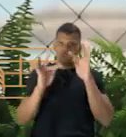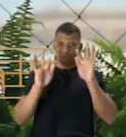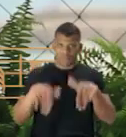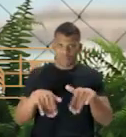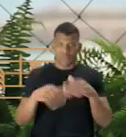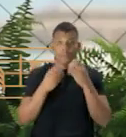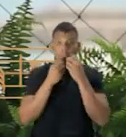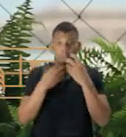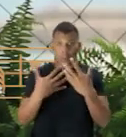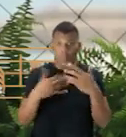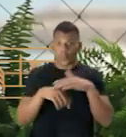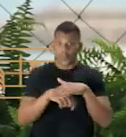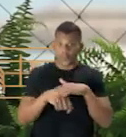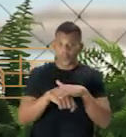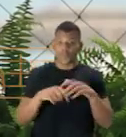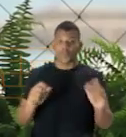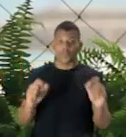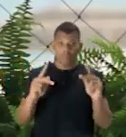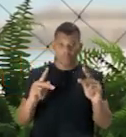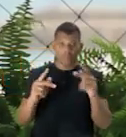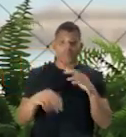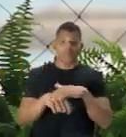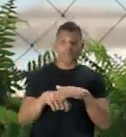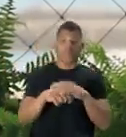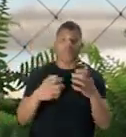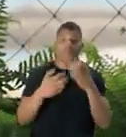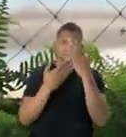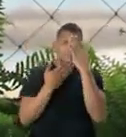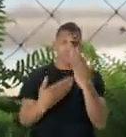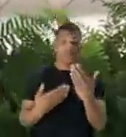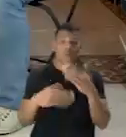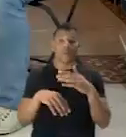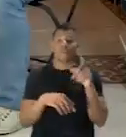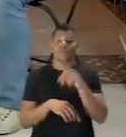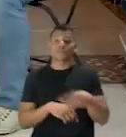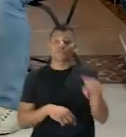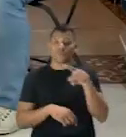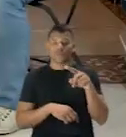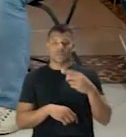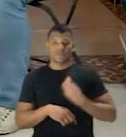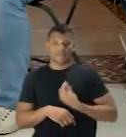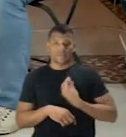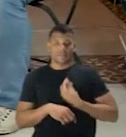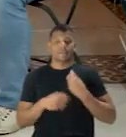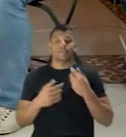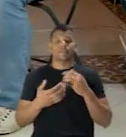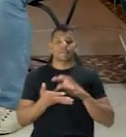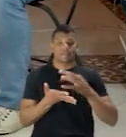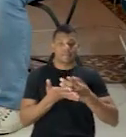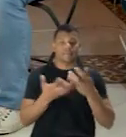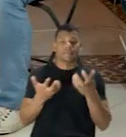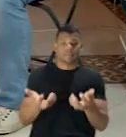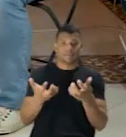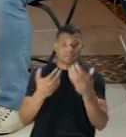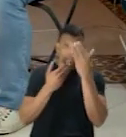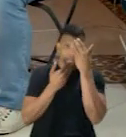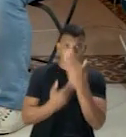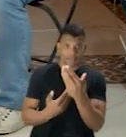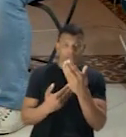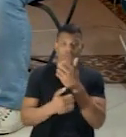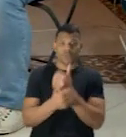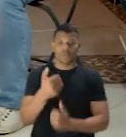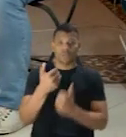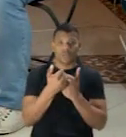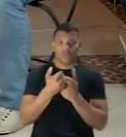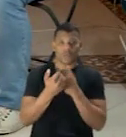estava agradável demais. Eu queria agradecer a presença de vocês. Eu queria agradecer aqui o auxílio luxuoso